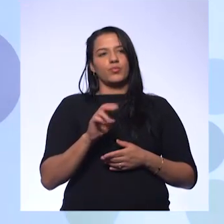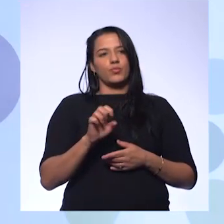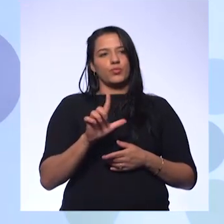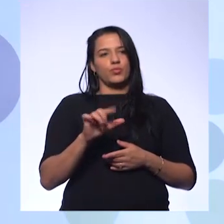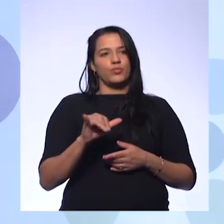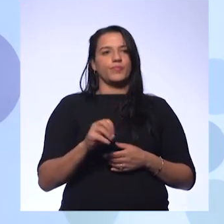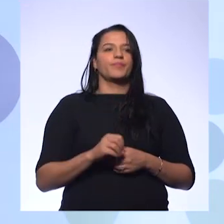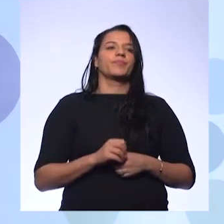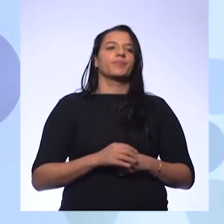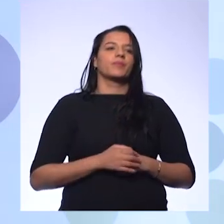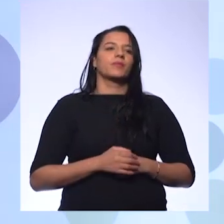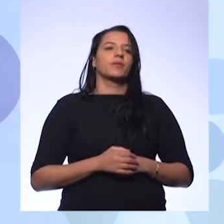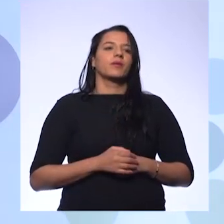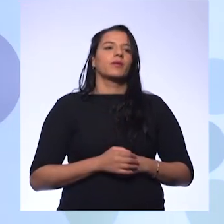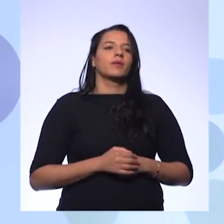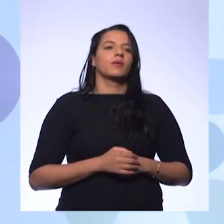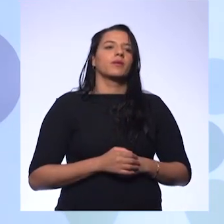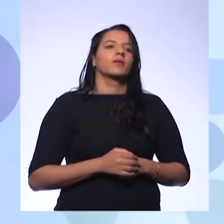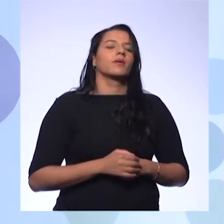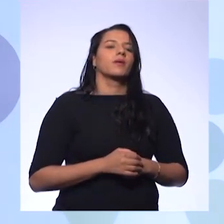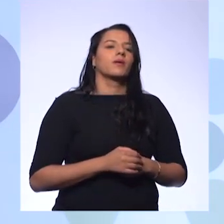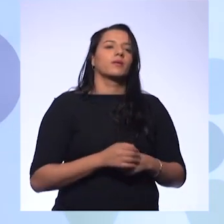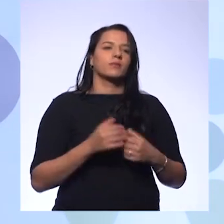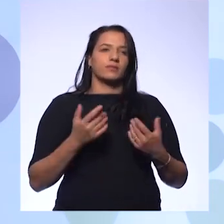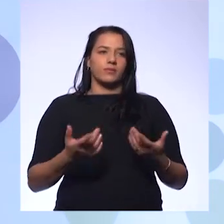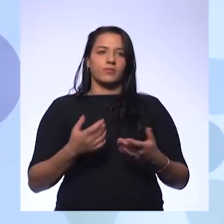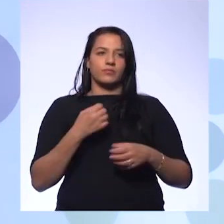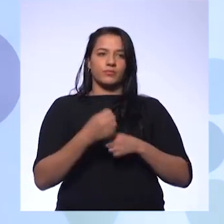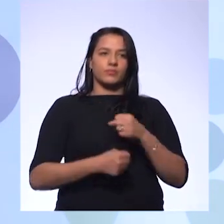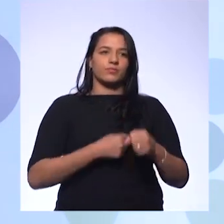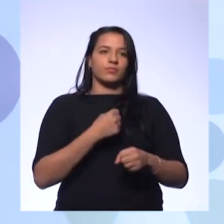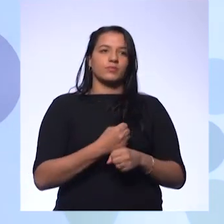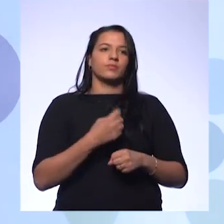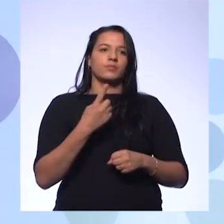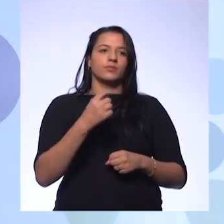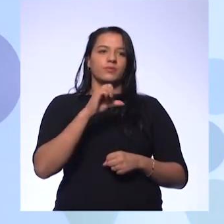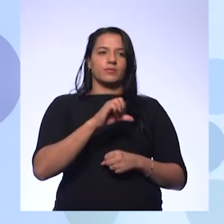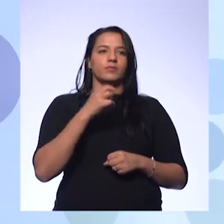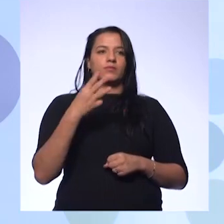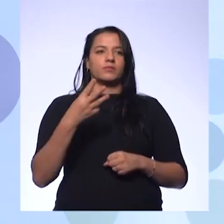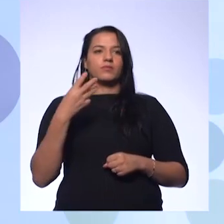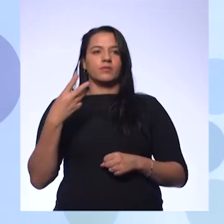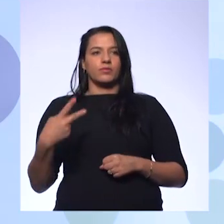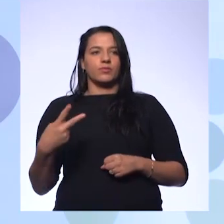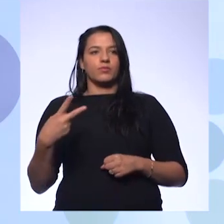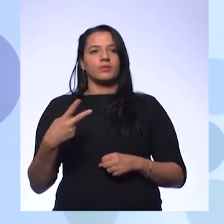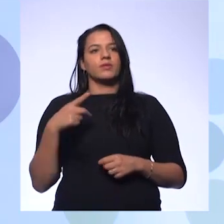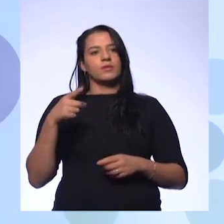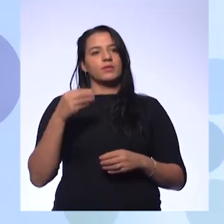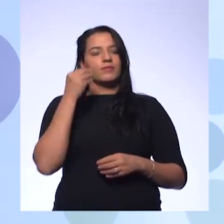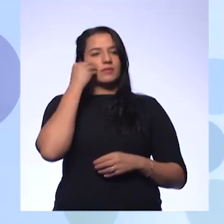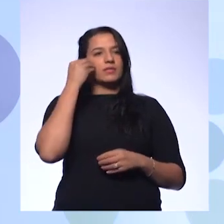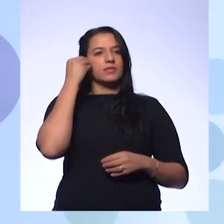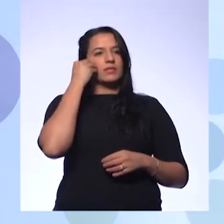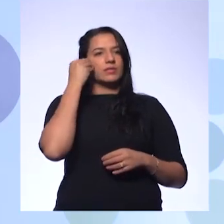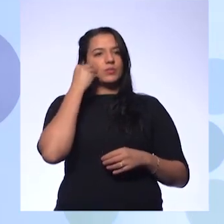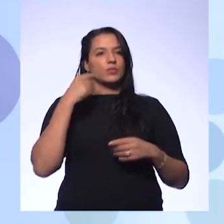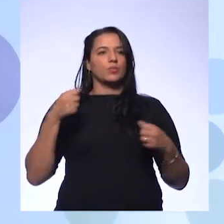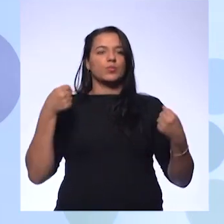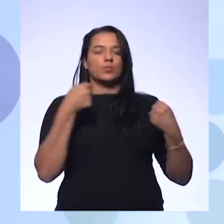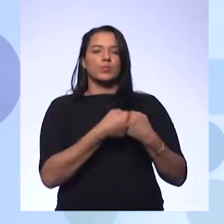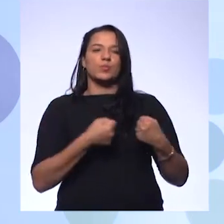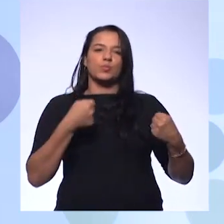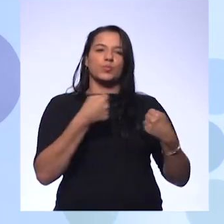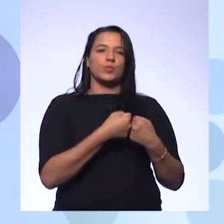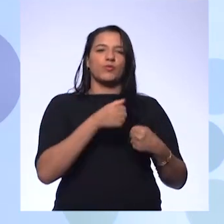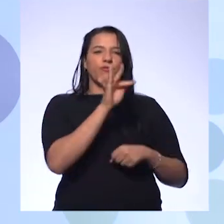aconteceu. E, claro, na Revolução de 32, os paulistas foram derrotados, afinal de contas, eles estavam lutando contra o governo federal, o exército